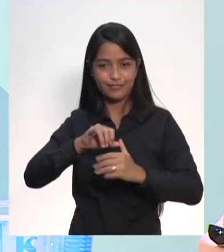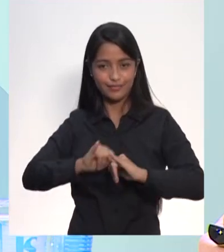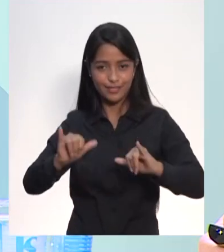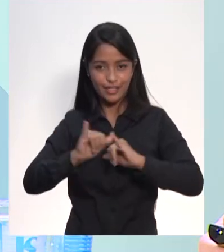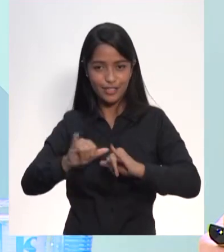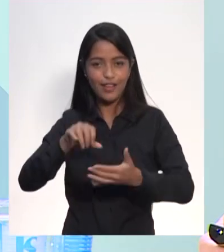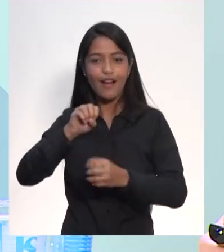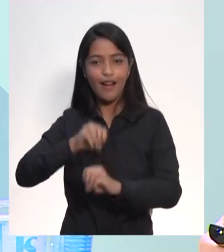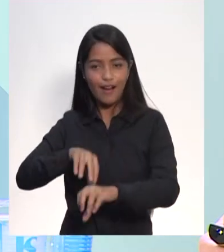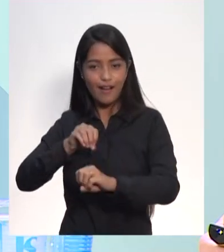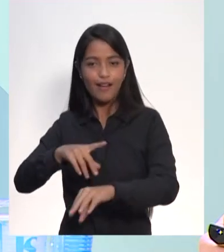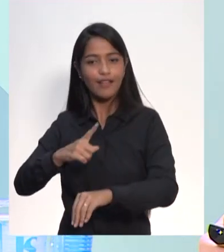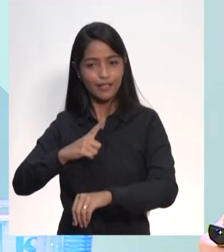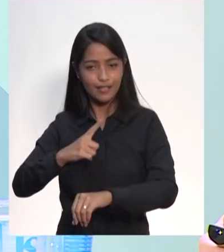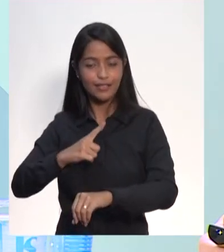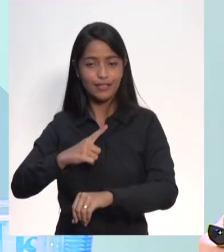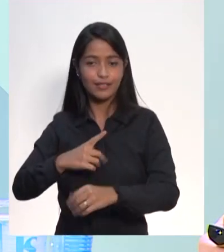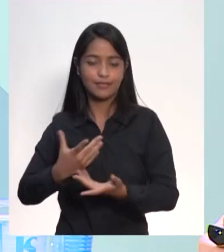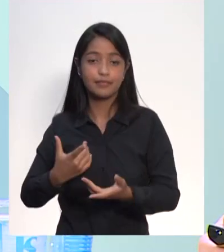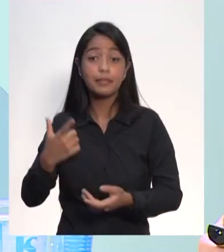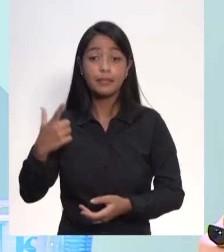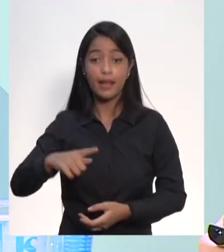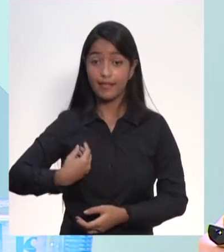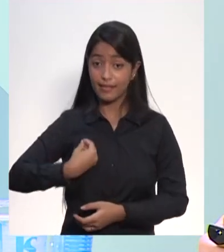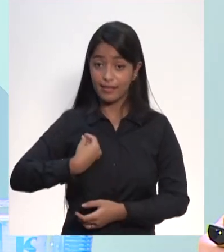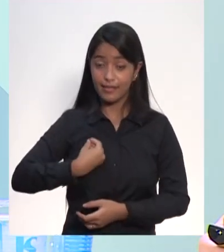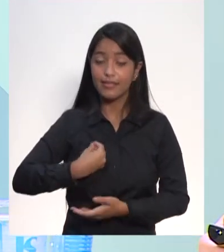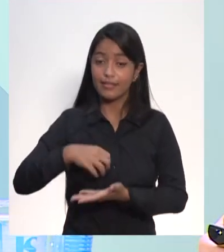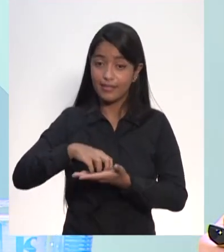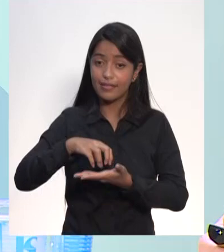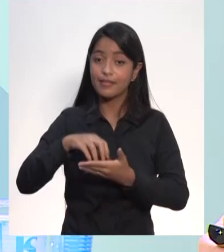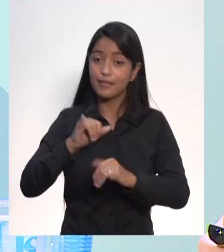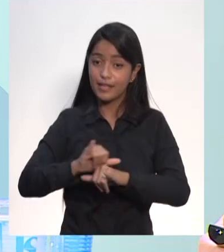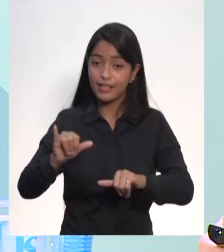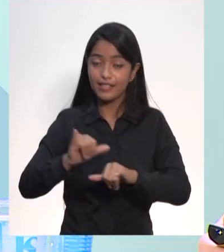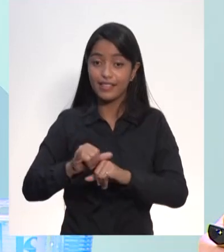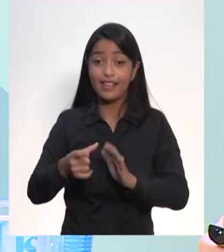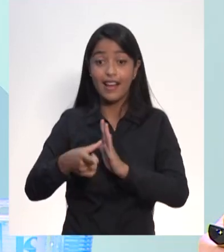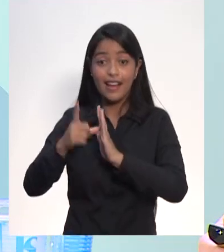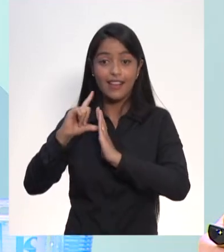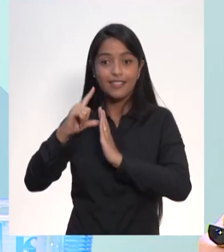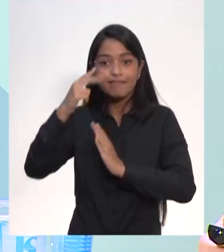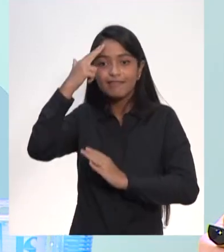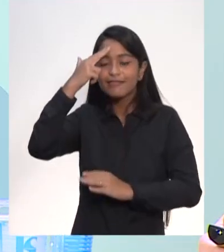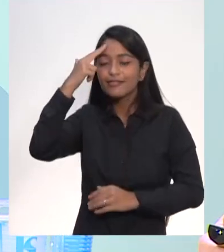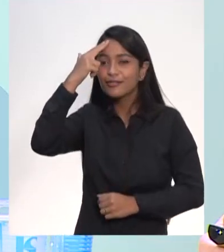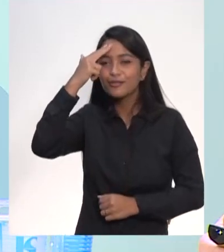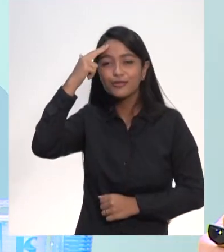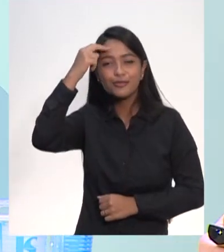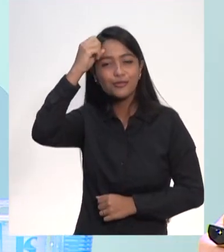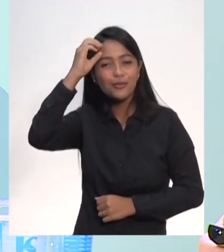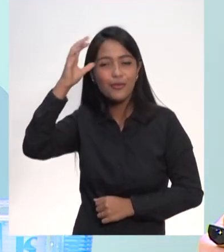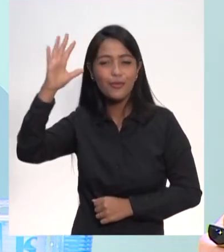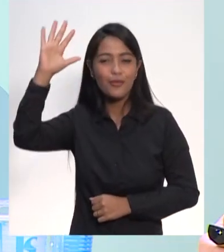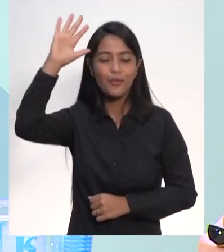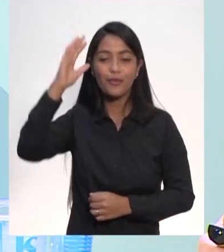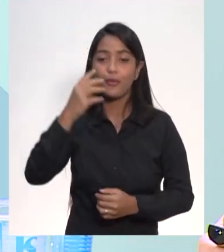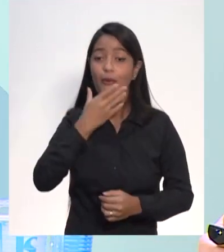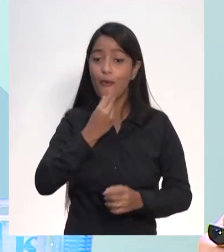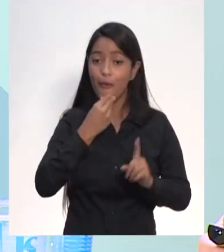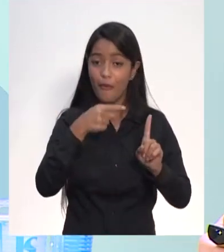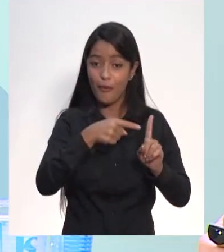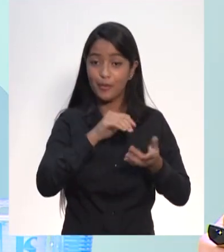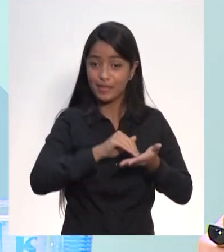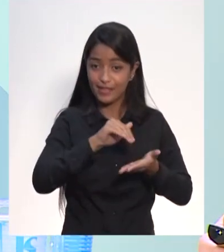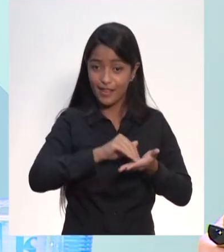Mídias, né? A própria existência do Centro de Mídias, que sempre foi um sonho, um desejo do secretário e de todos aqui. Nesse